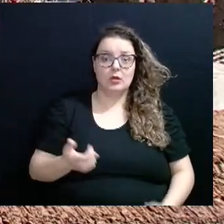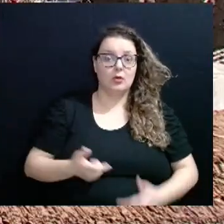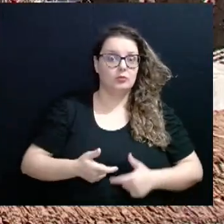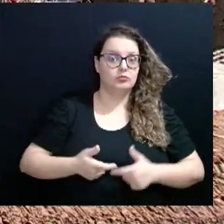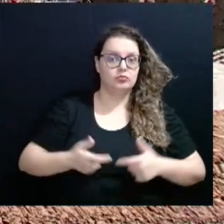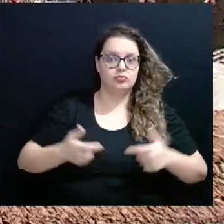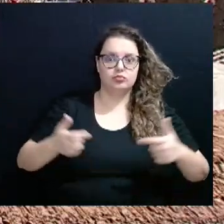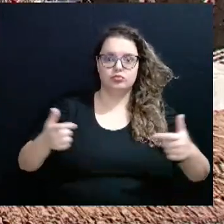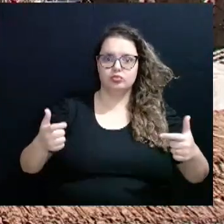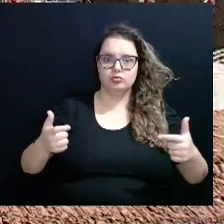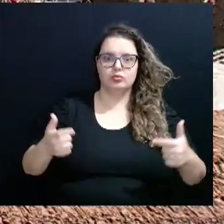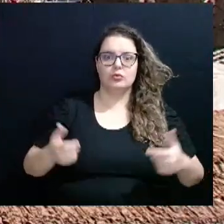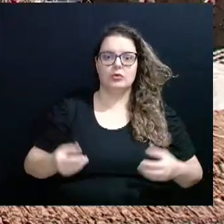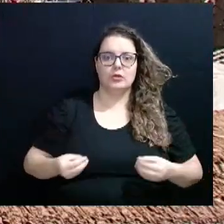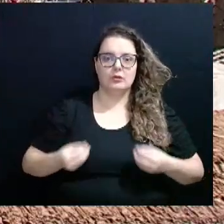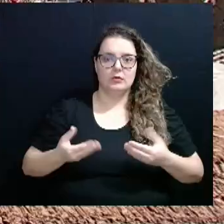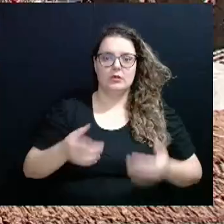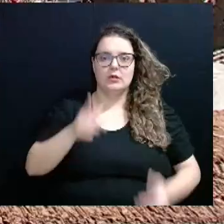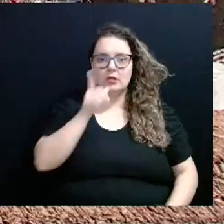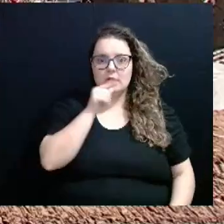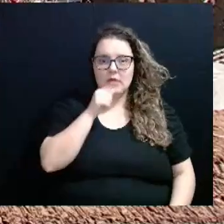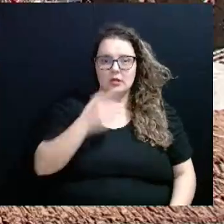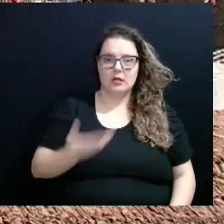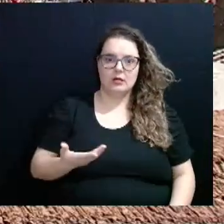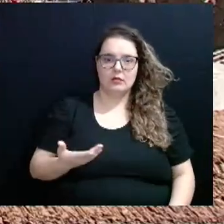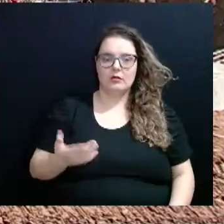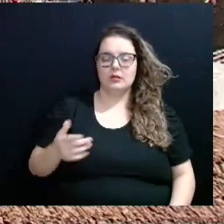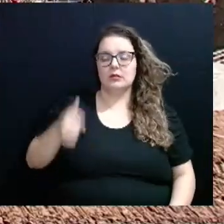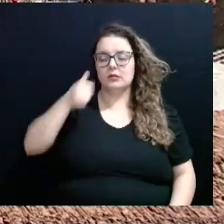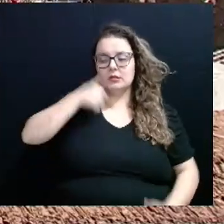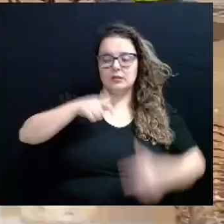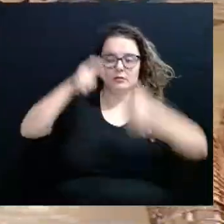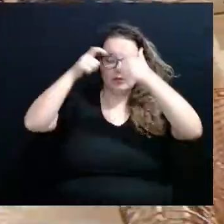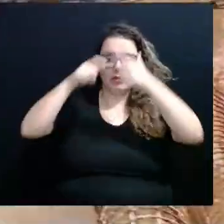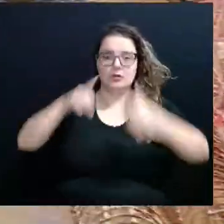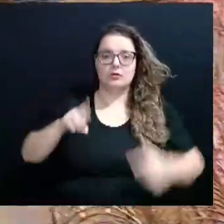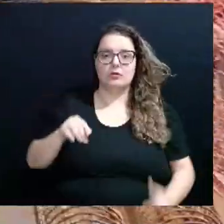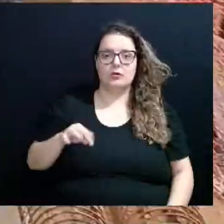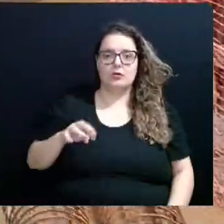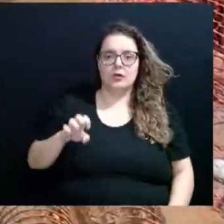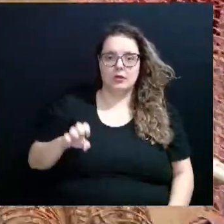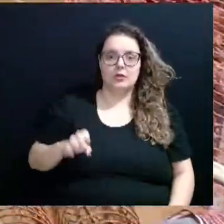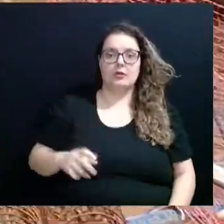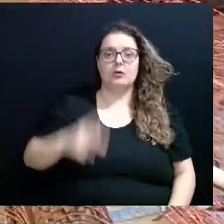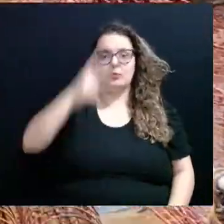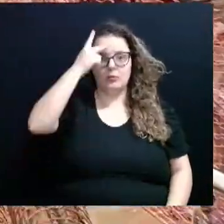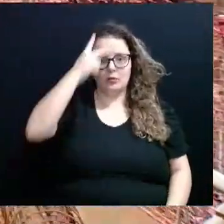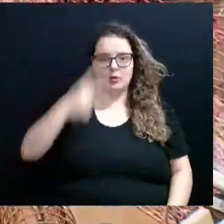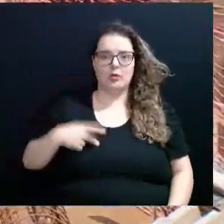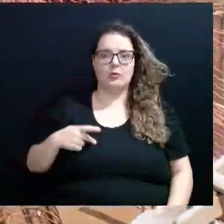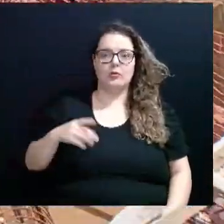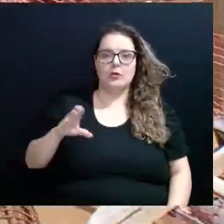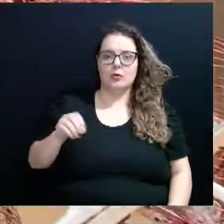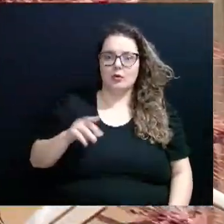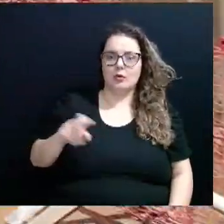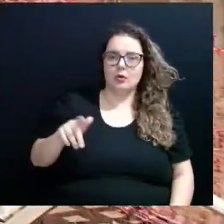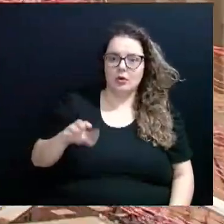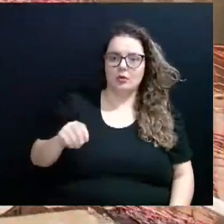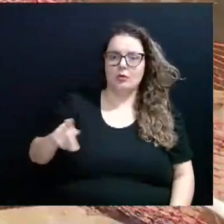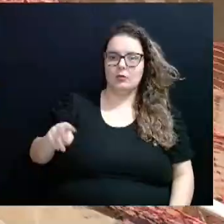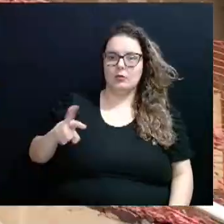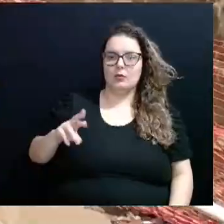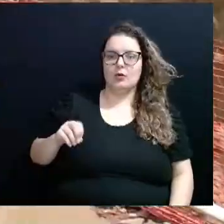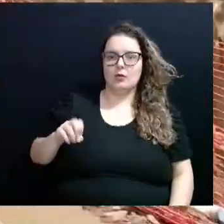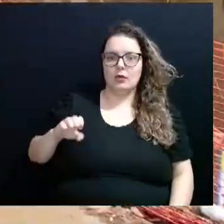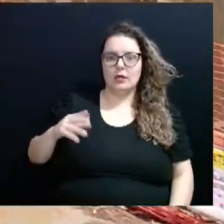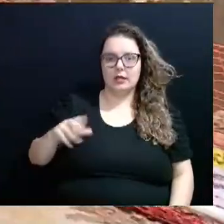vai trazer água tanto da Avenida Princesa do Oeste como do próprio córrego Proença, que está aqui nas imediações de onde nós estamos, aqui na Praça